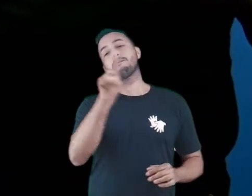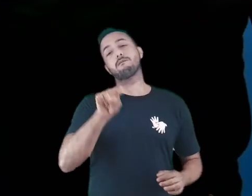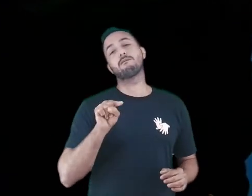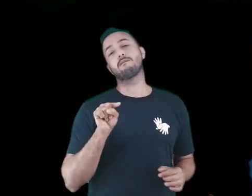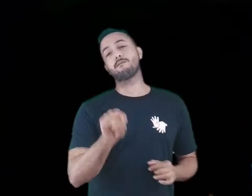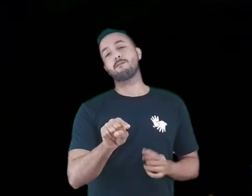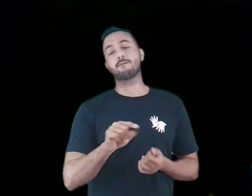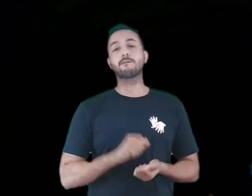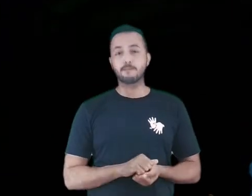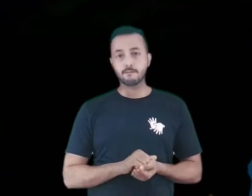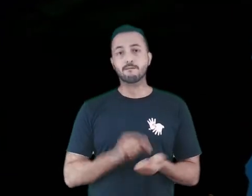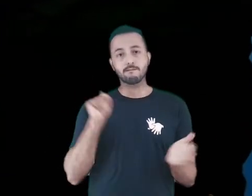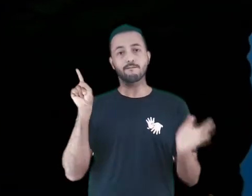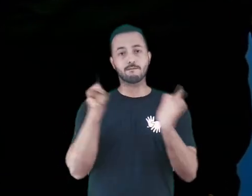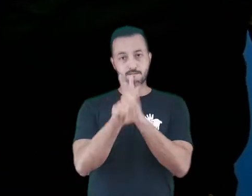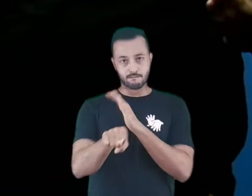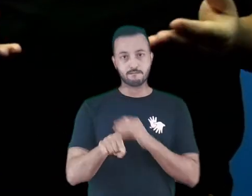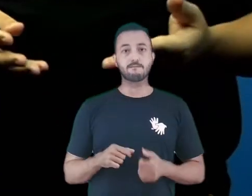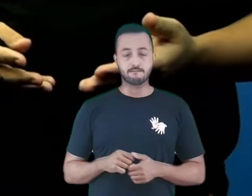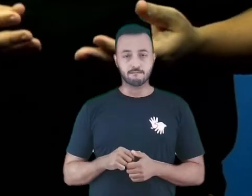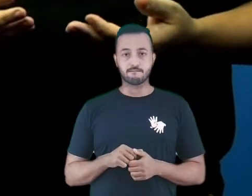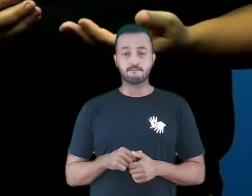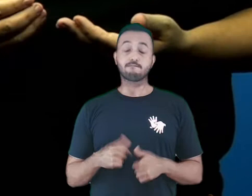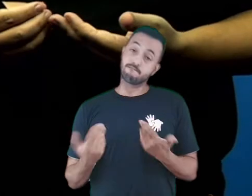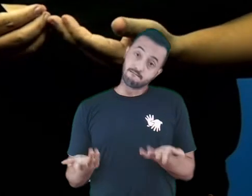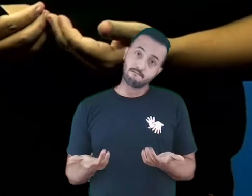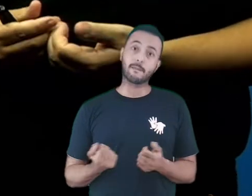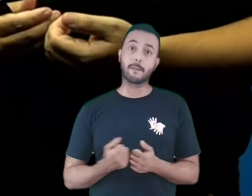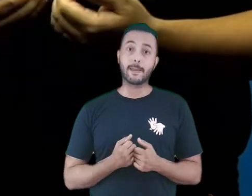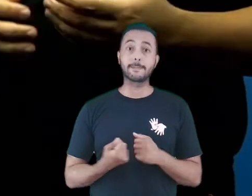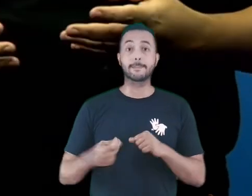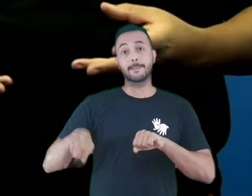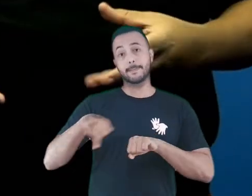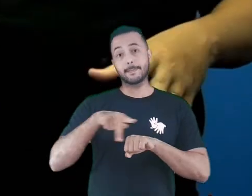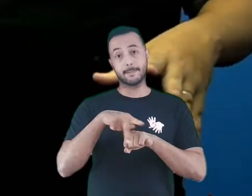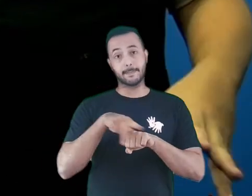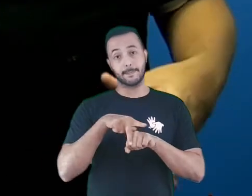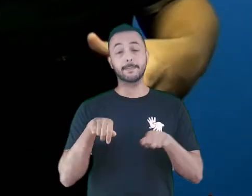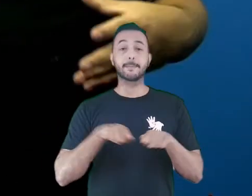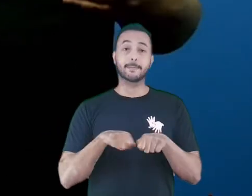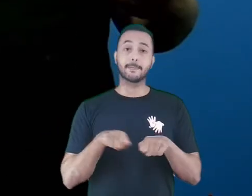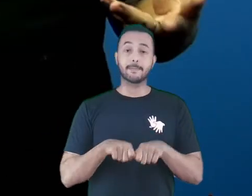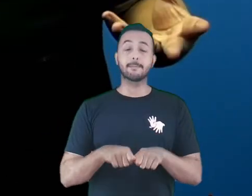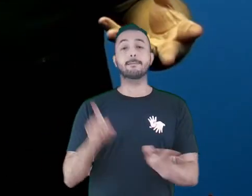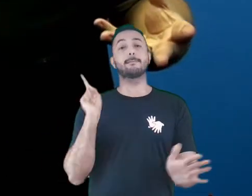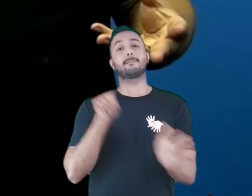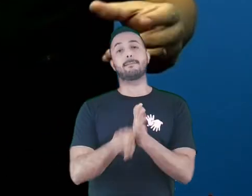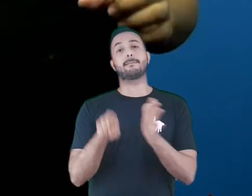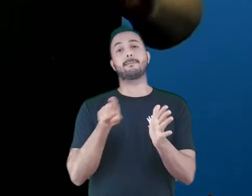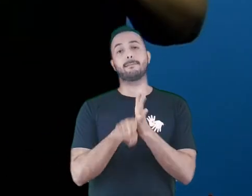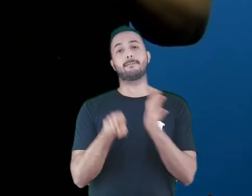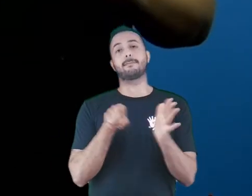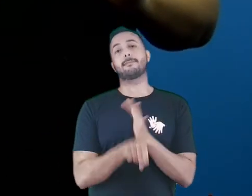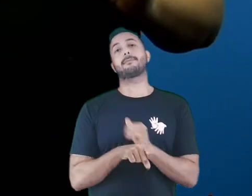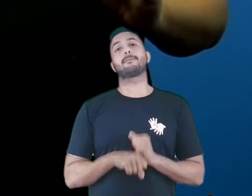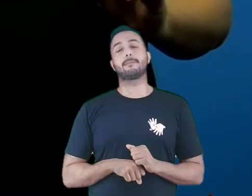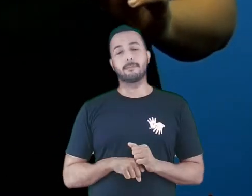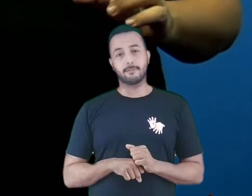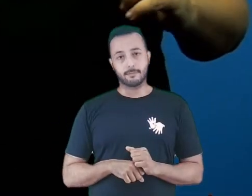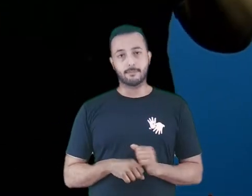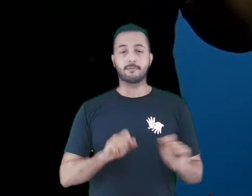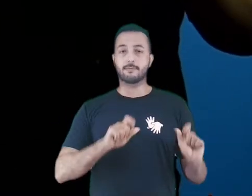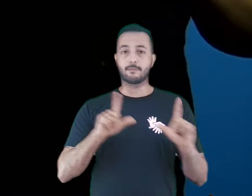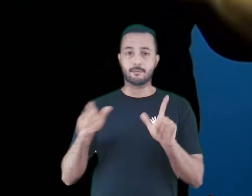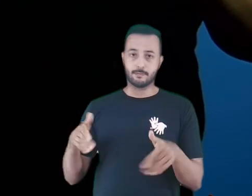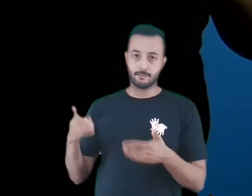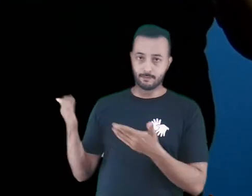uma pergunta, tá bom? Então, esses pronomes, eles são feitos para interrogar. Vou colocar na